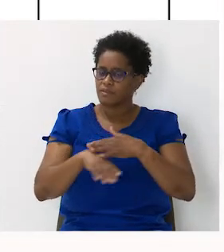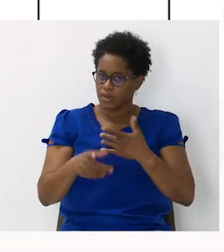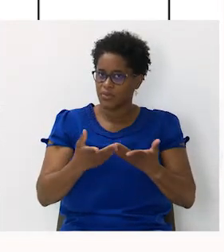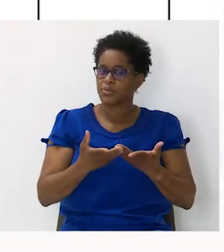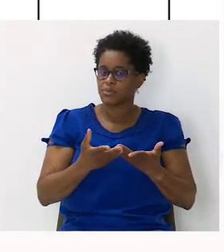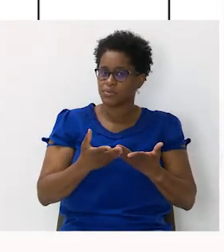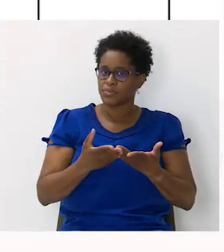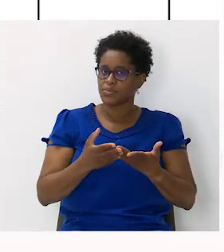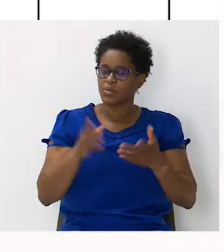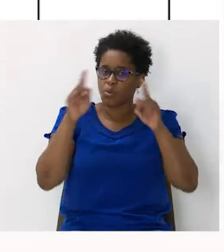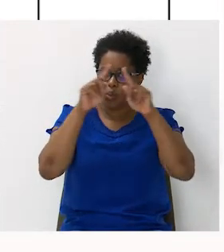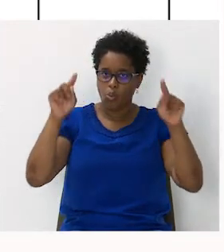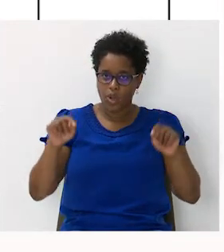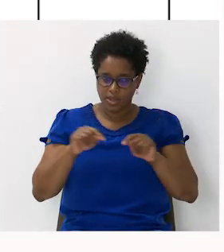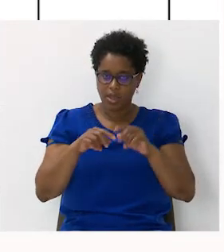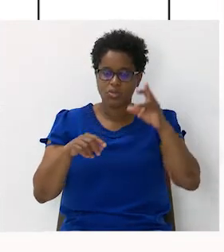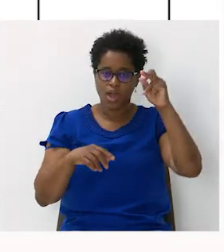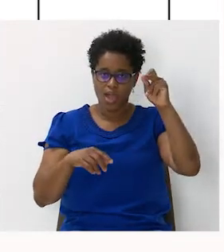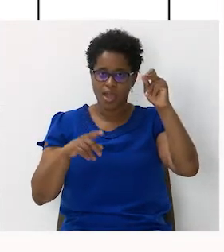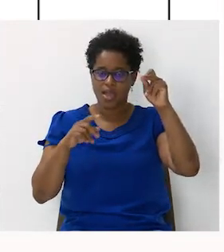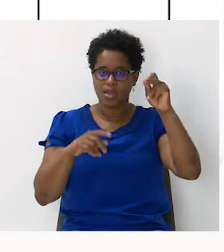representado o quadrado